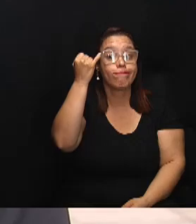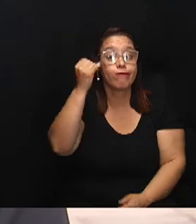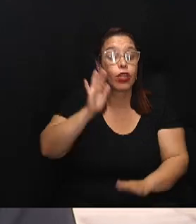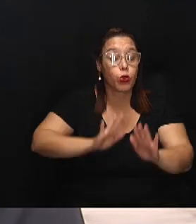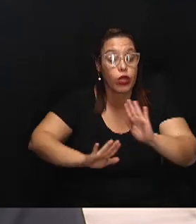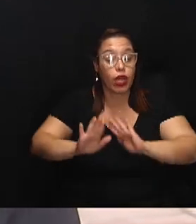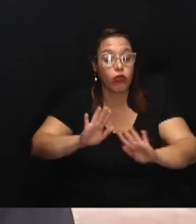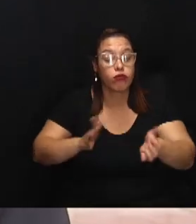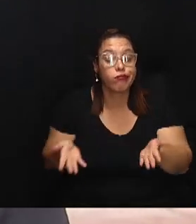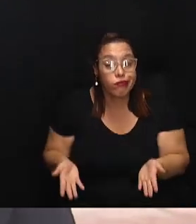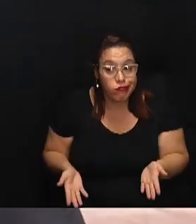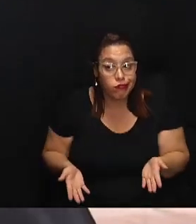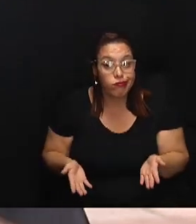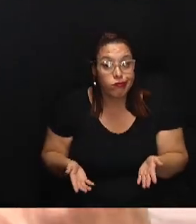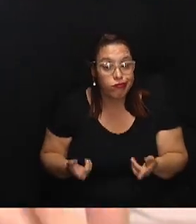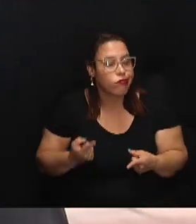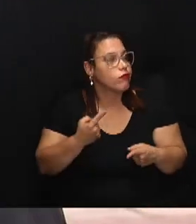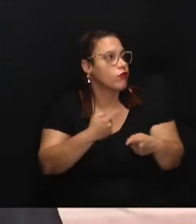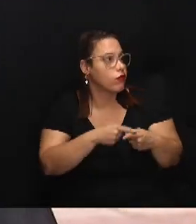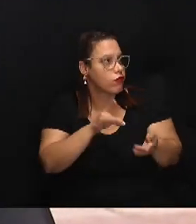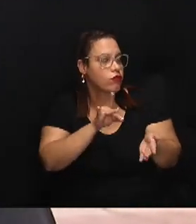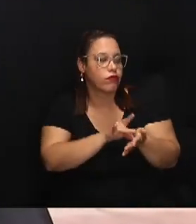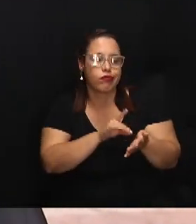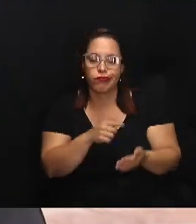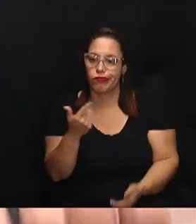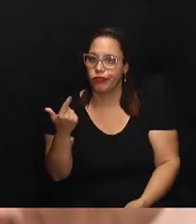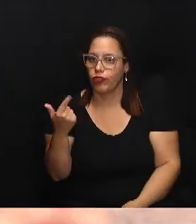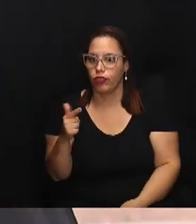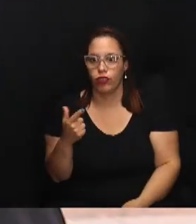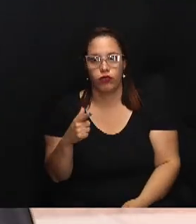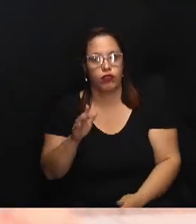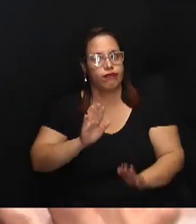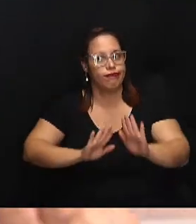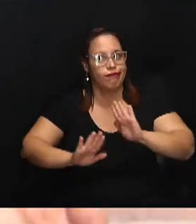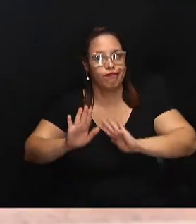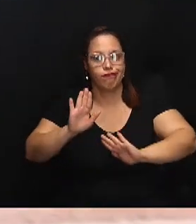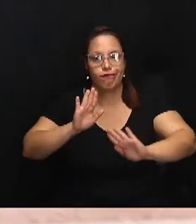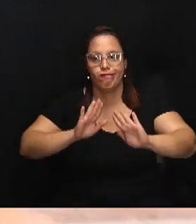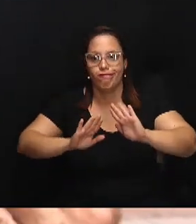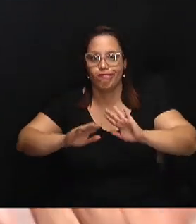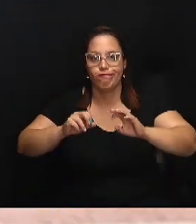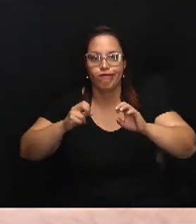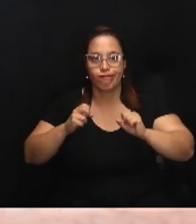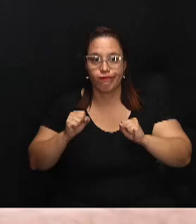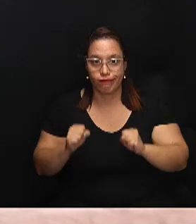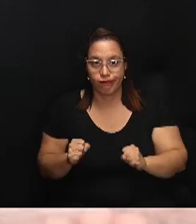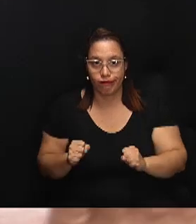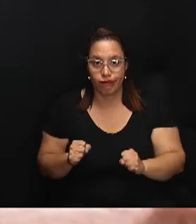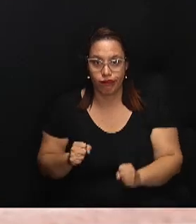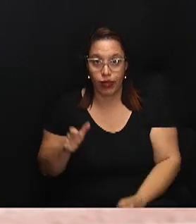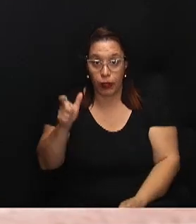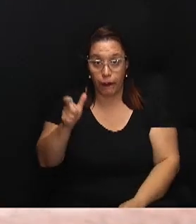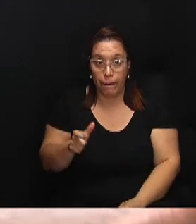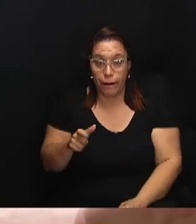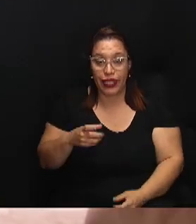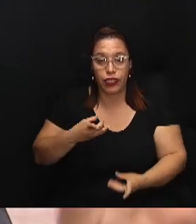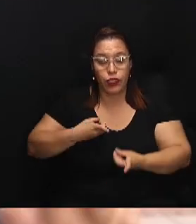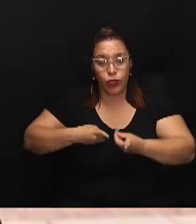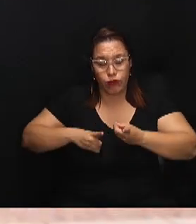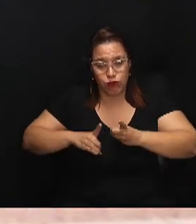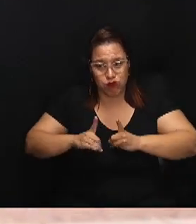cuidado? Porque realmente, se você não mantiver esse cuidado, você pode, se uma